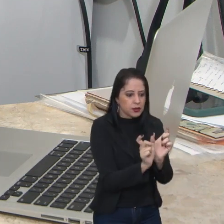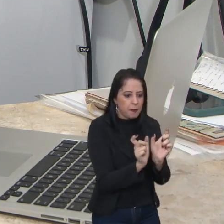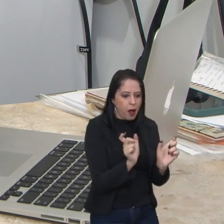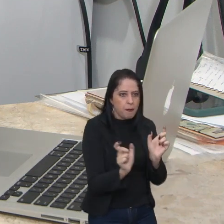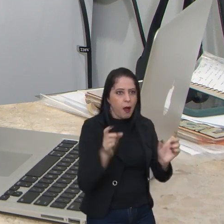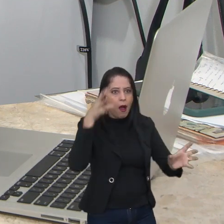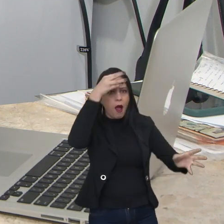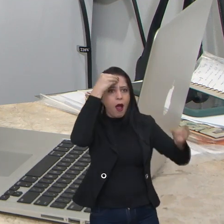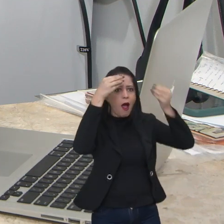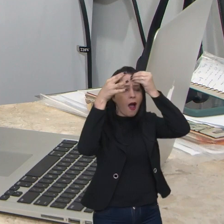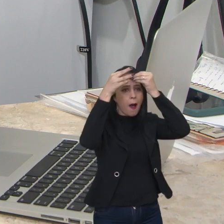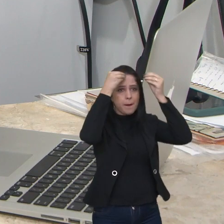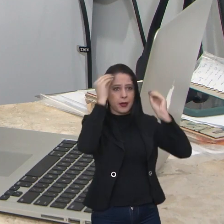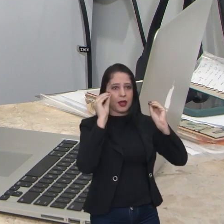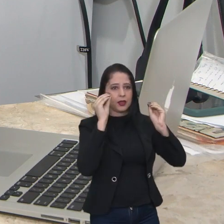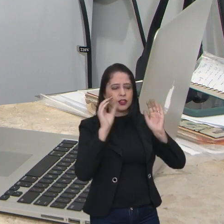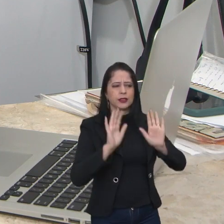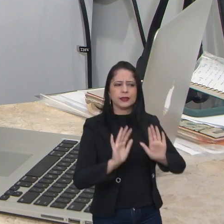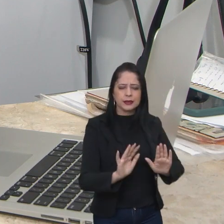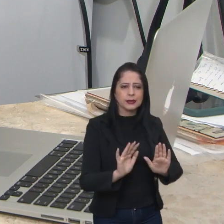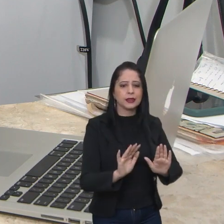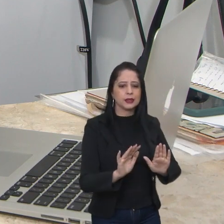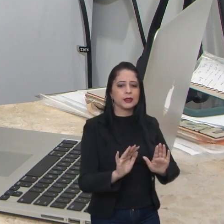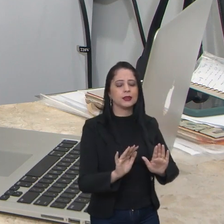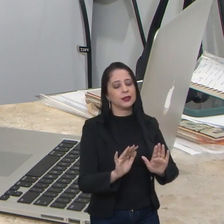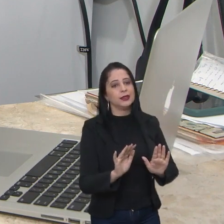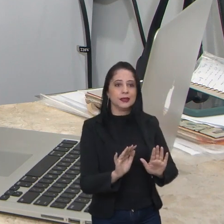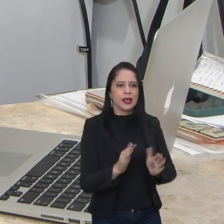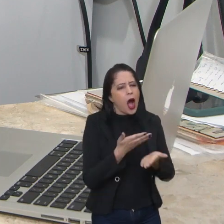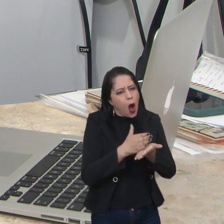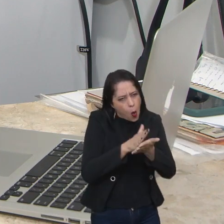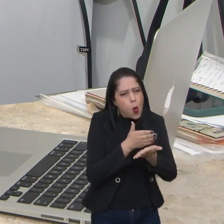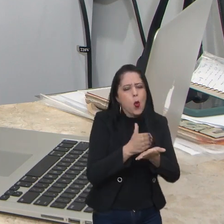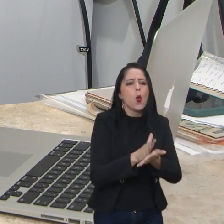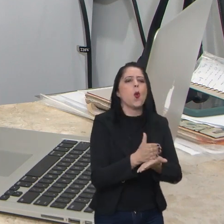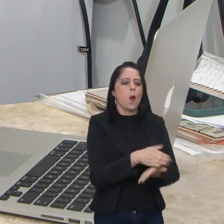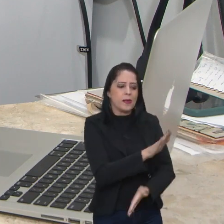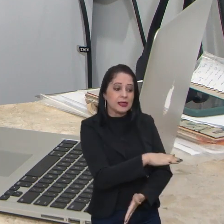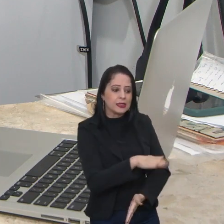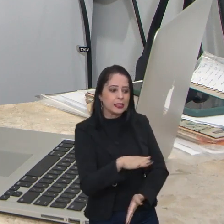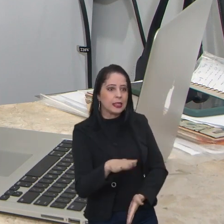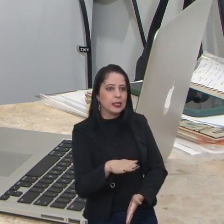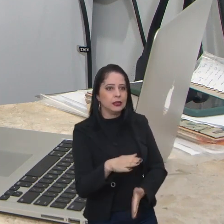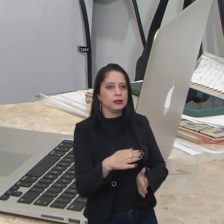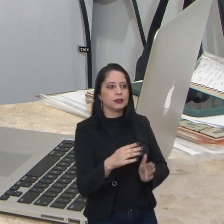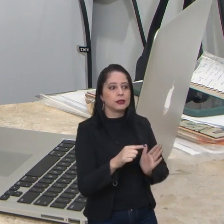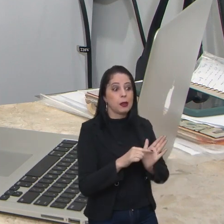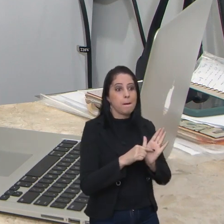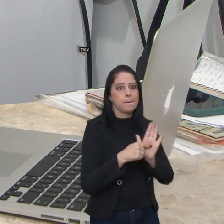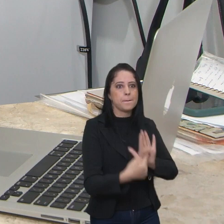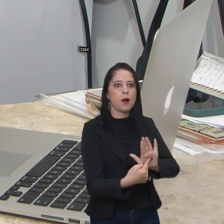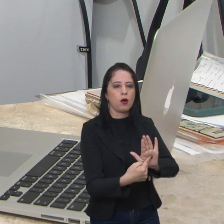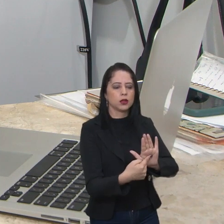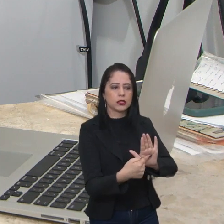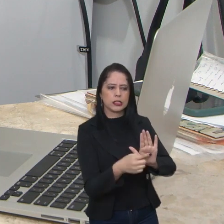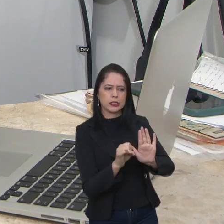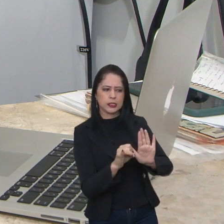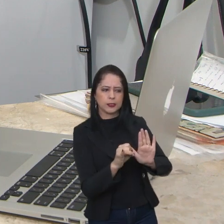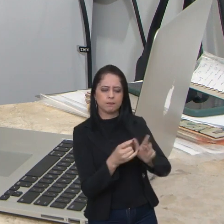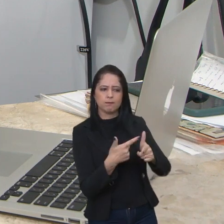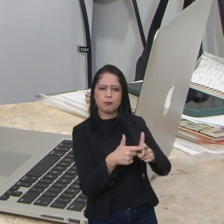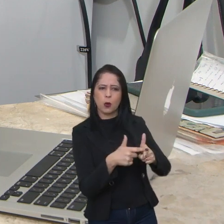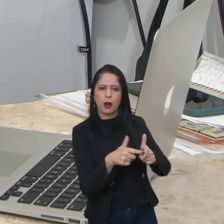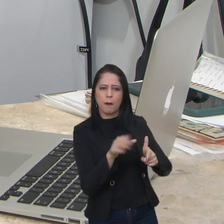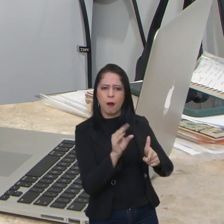esse momento é o momento que muito assim muitos Algumas crianças acabam apresentando essa